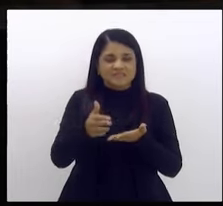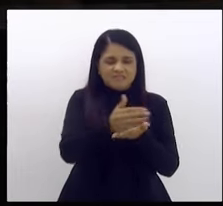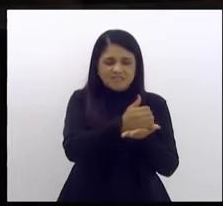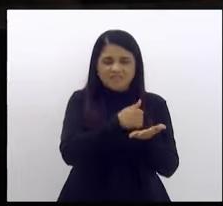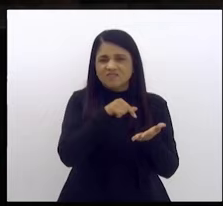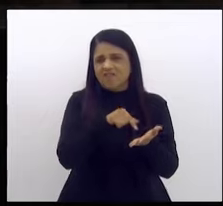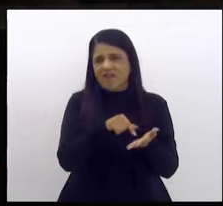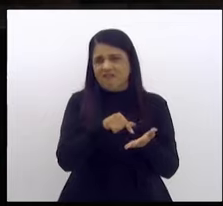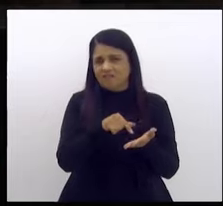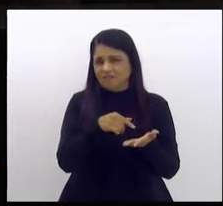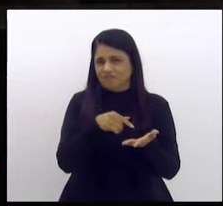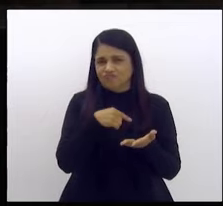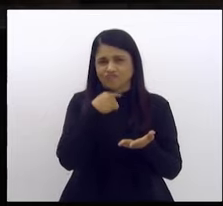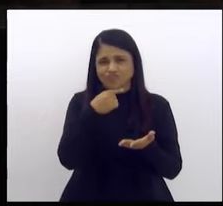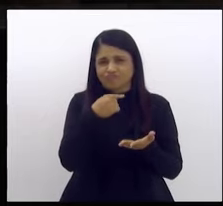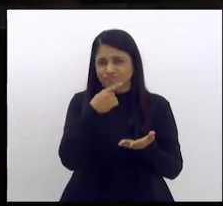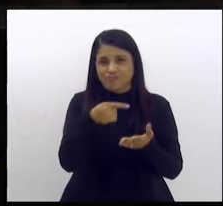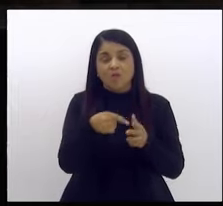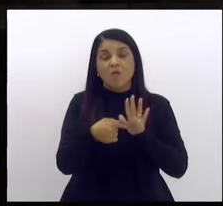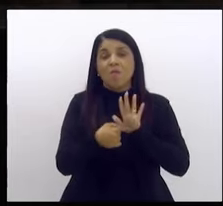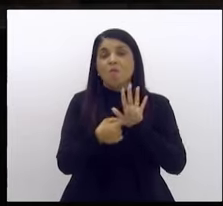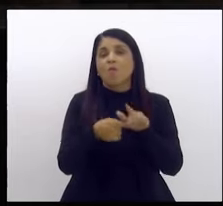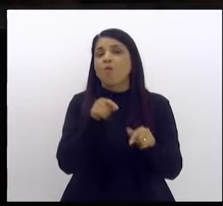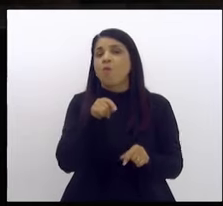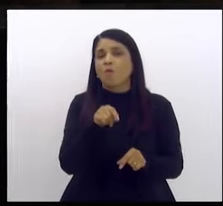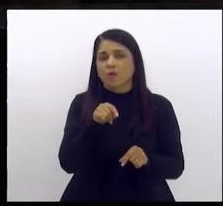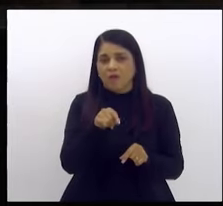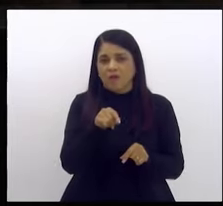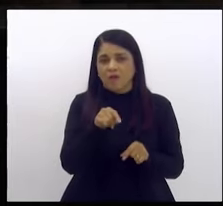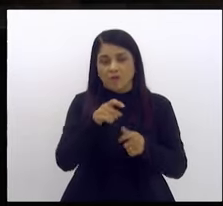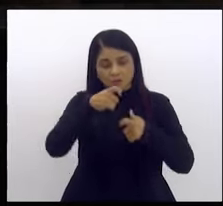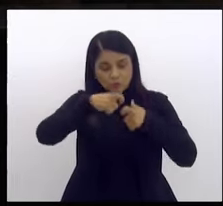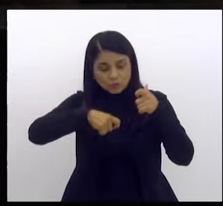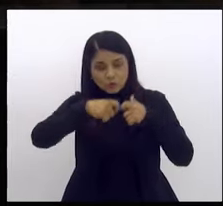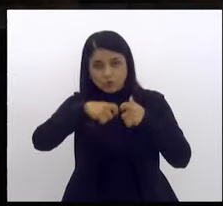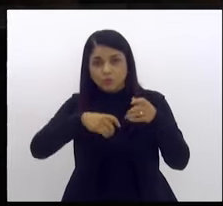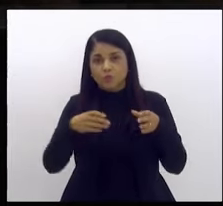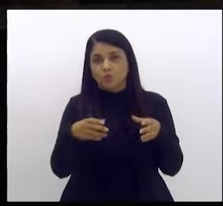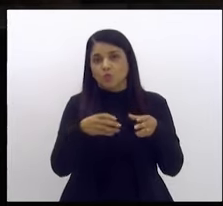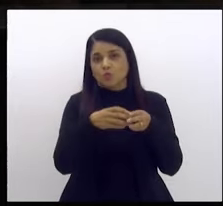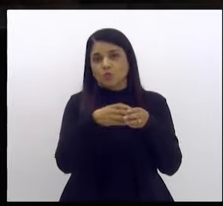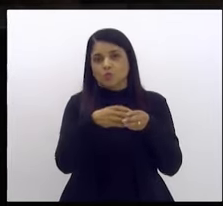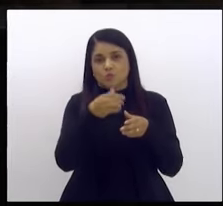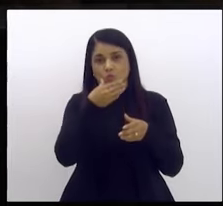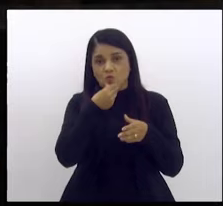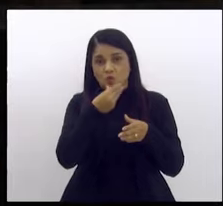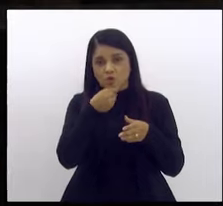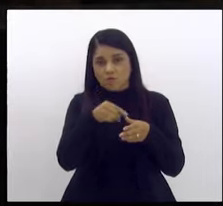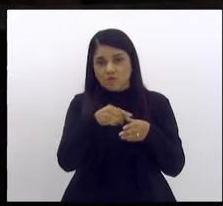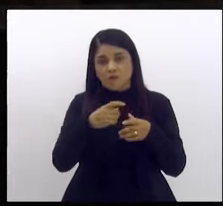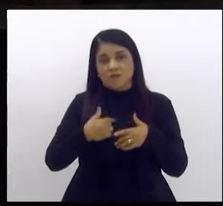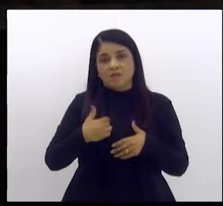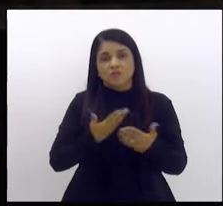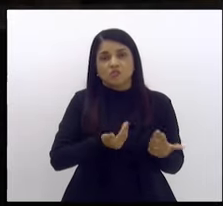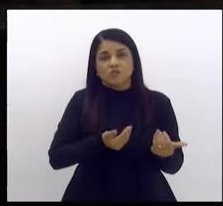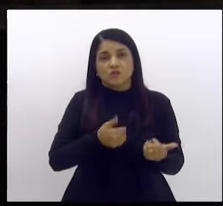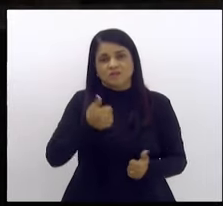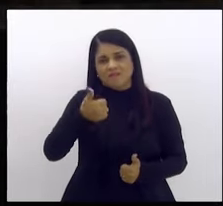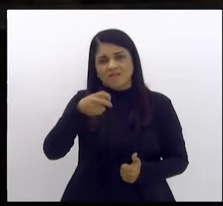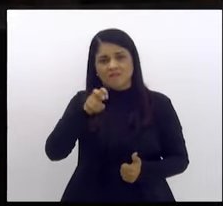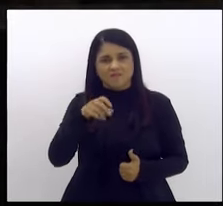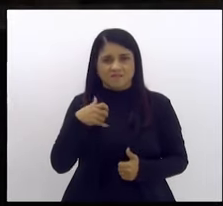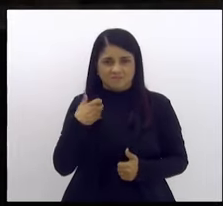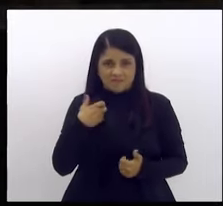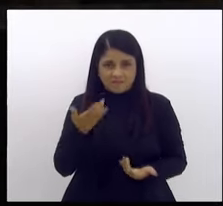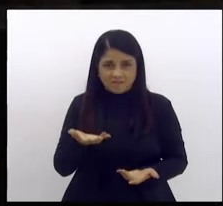que acabamos de demonstrar aqui com o caso do estupro coletivo de uma jovem de 15 anos. E aí,